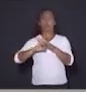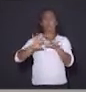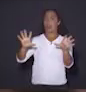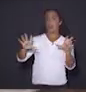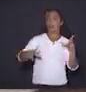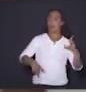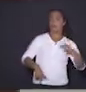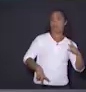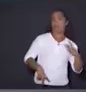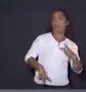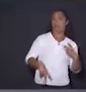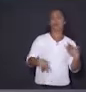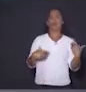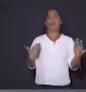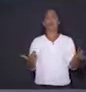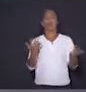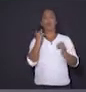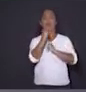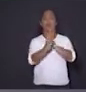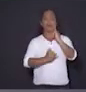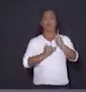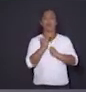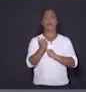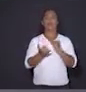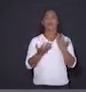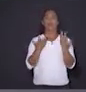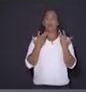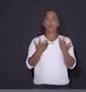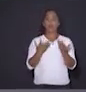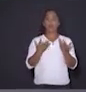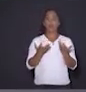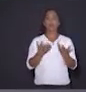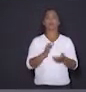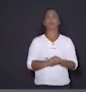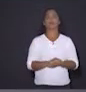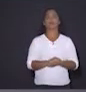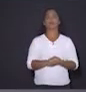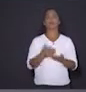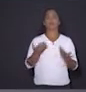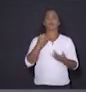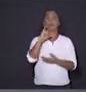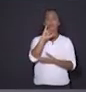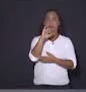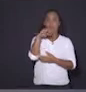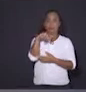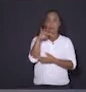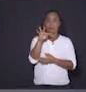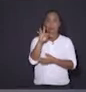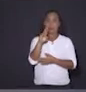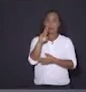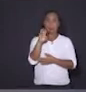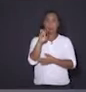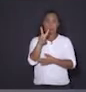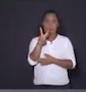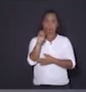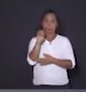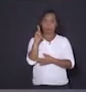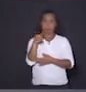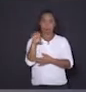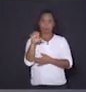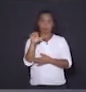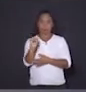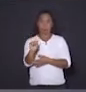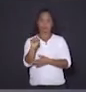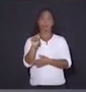e qual a internet que nós queremos é o intervozes faz parte de uma de uma coalizão de entidades que a